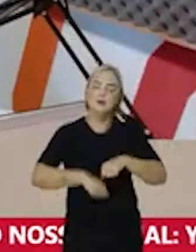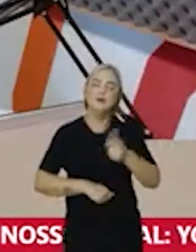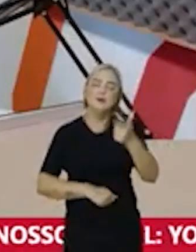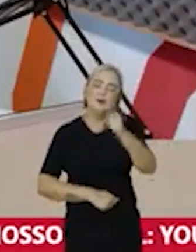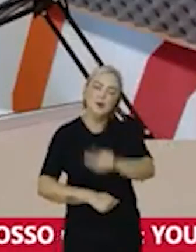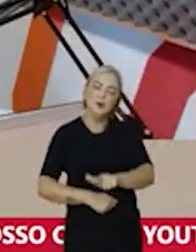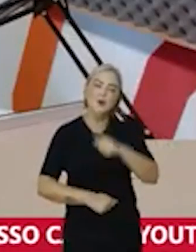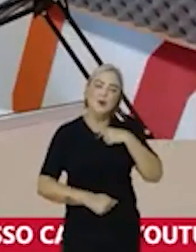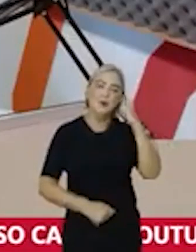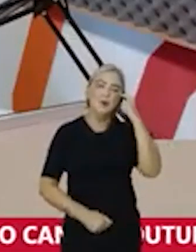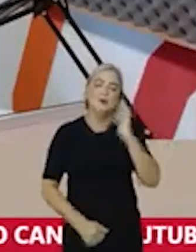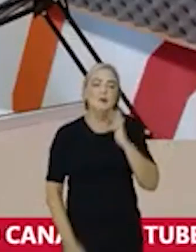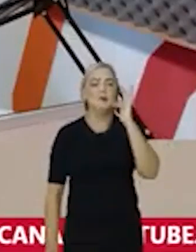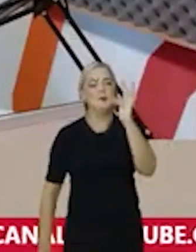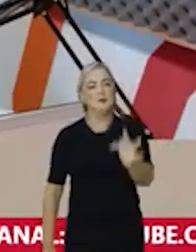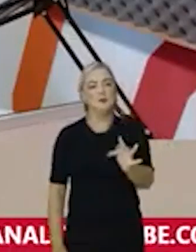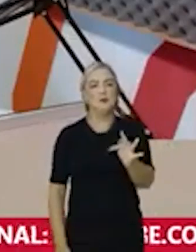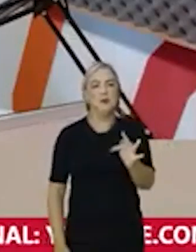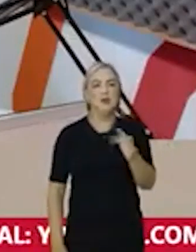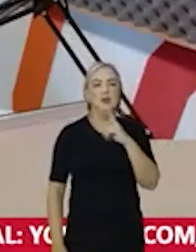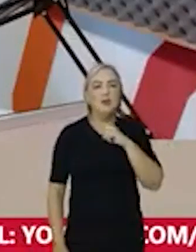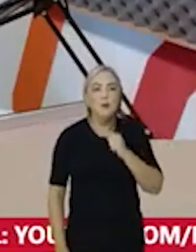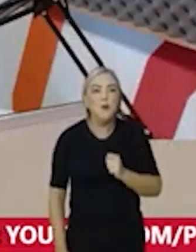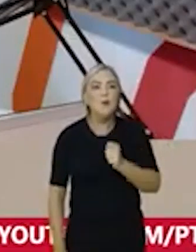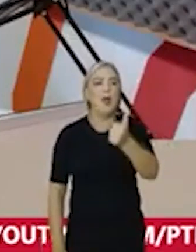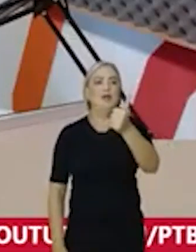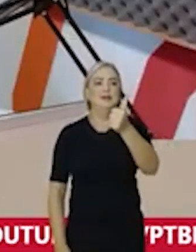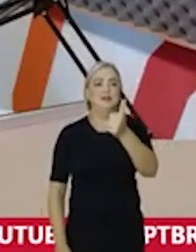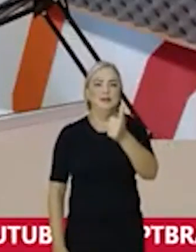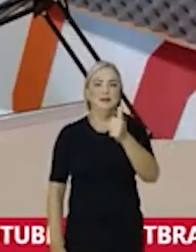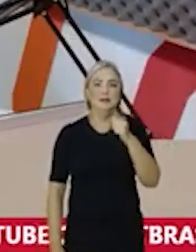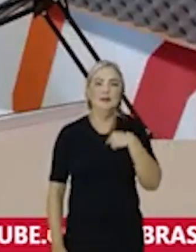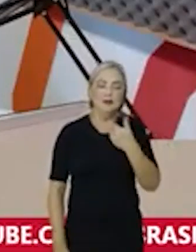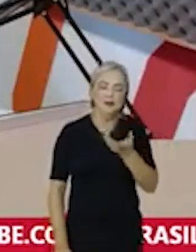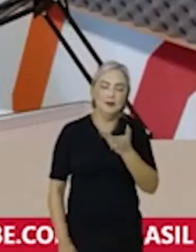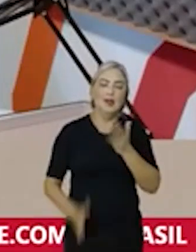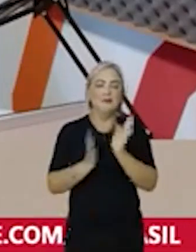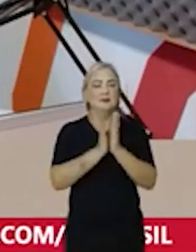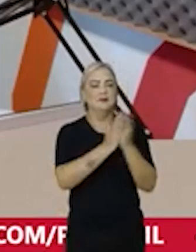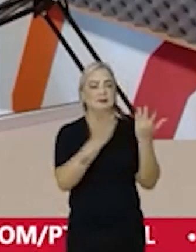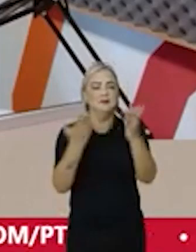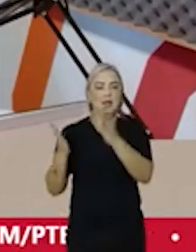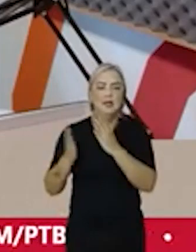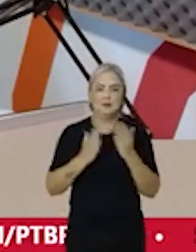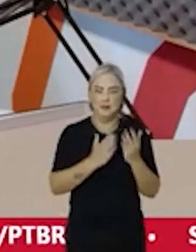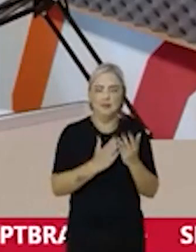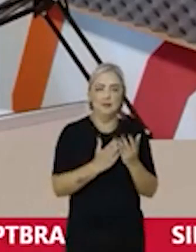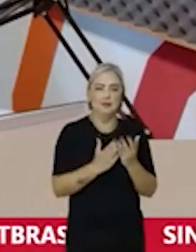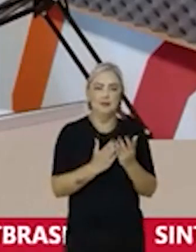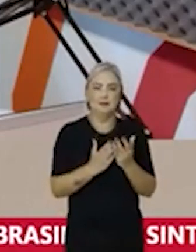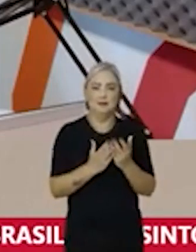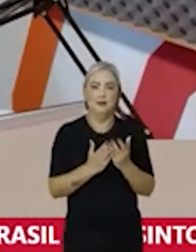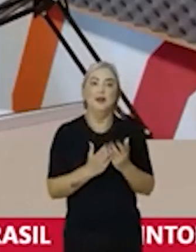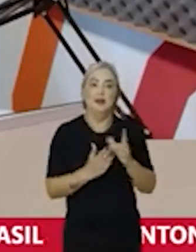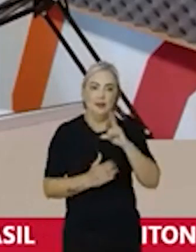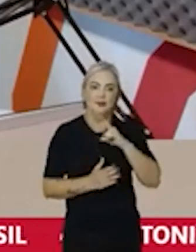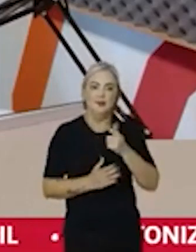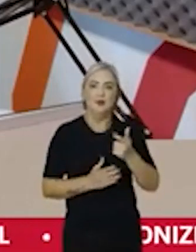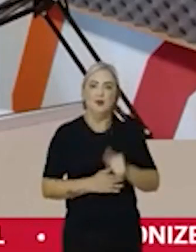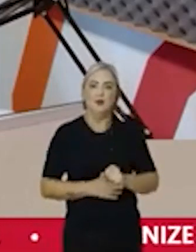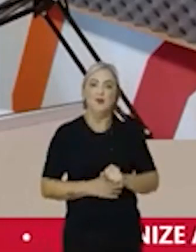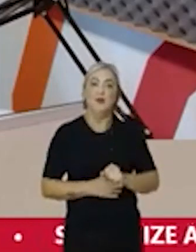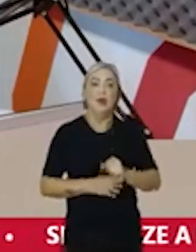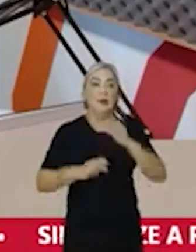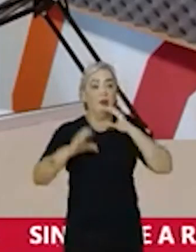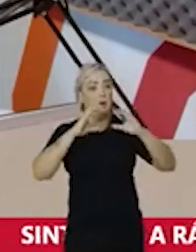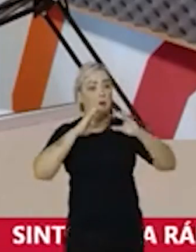que a gente pense no futuro. Estamos muito perto disso. Então, eu quero parabenizar vocês por estarem estabelecendo